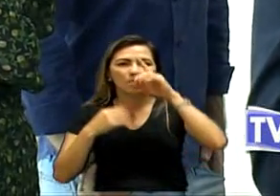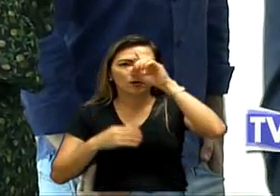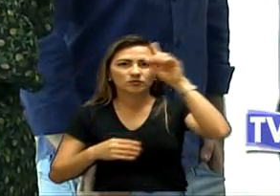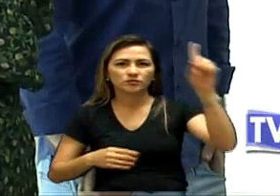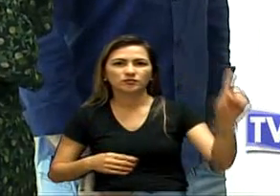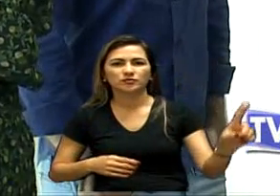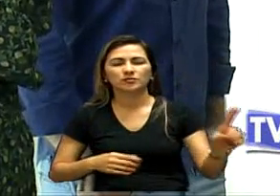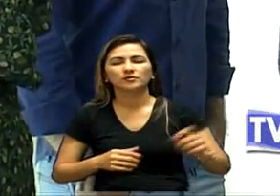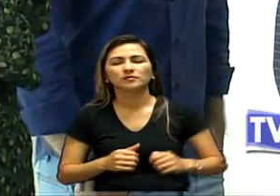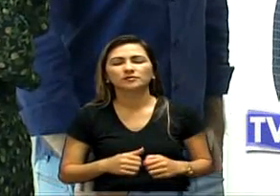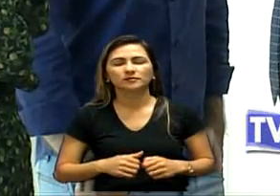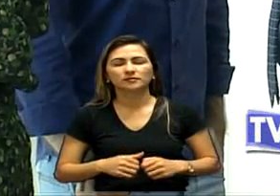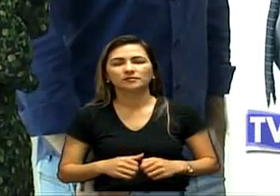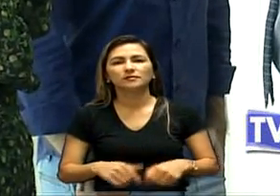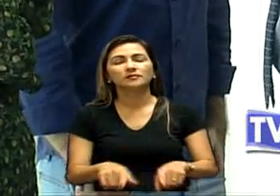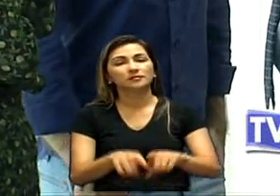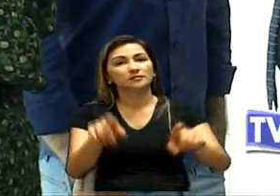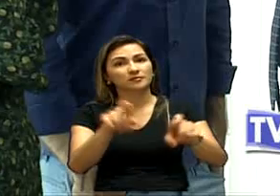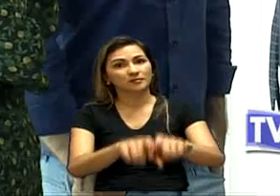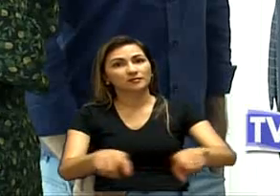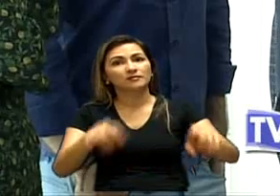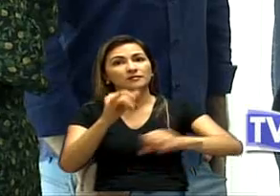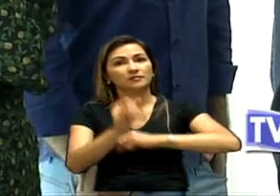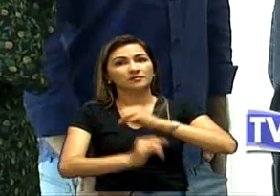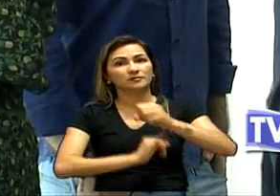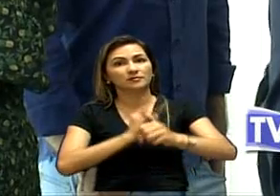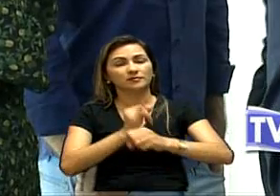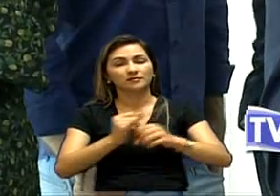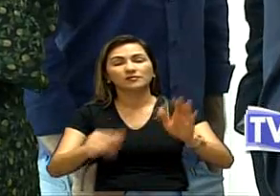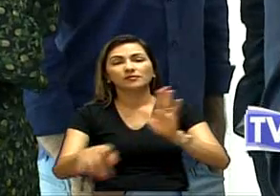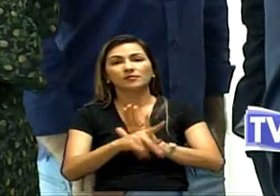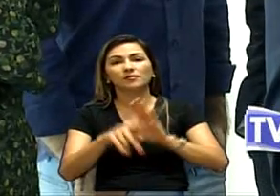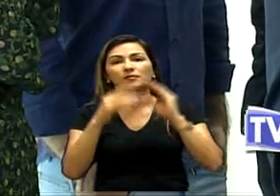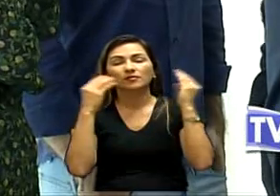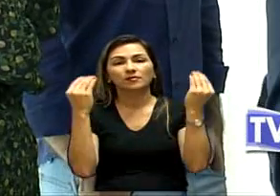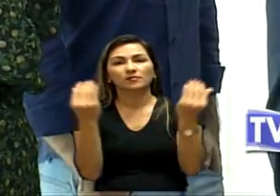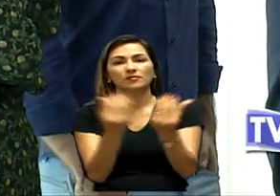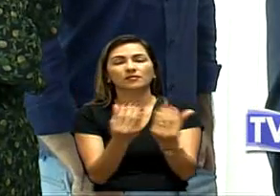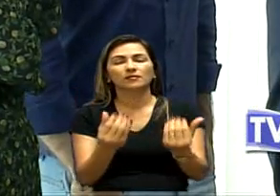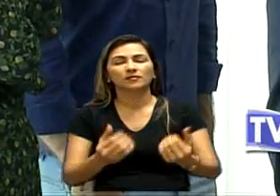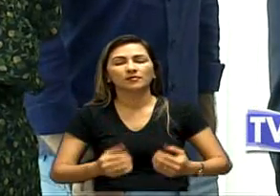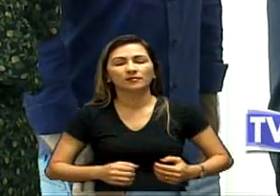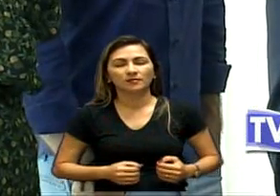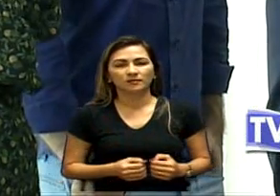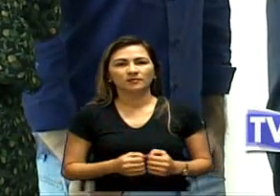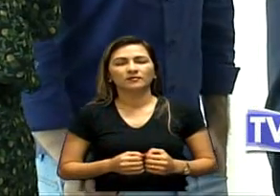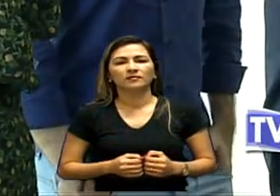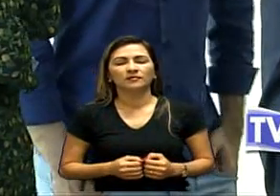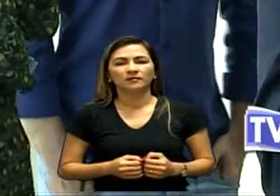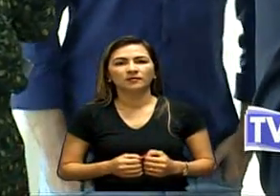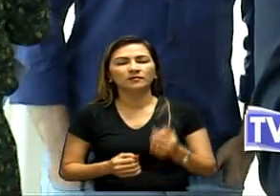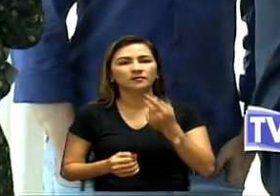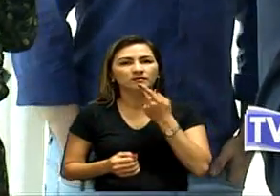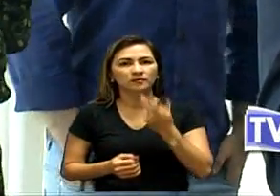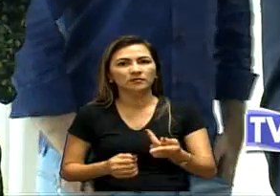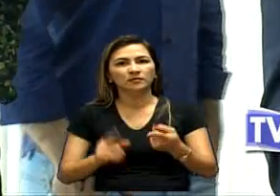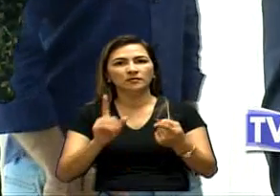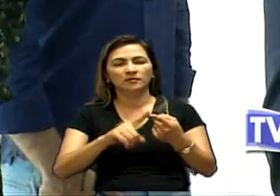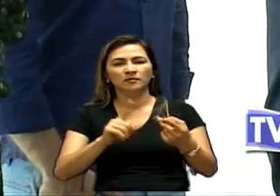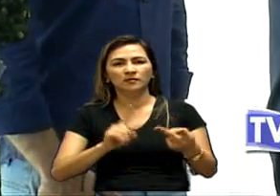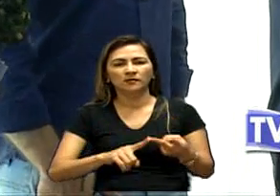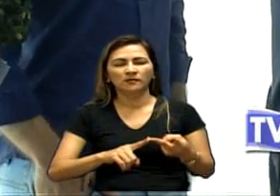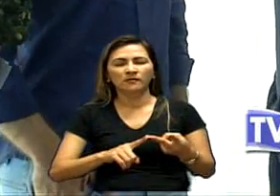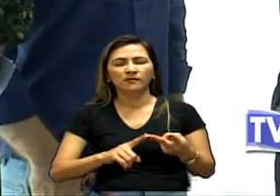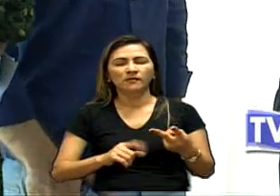pelo site, né, da Câmara Municipal de Sorocaba. Senhor presidente, eu quero fazer dois registros.